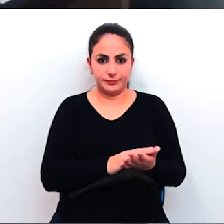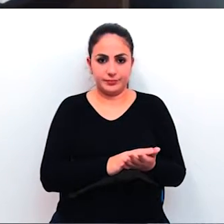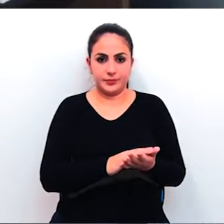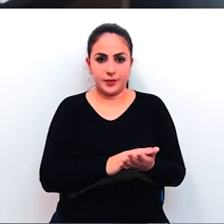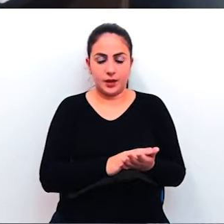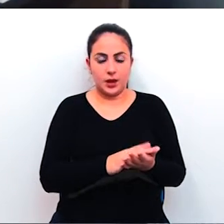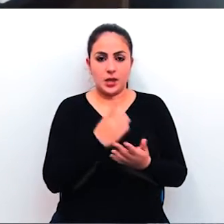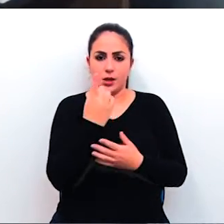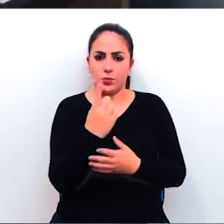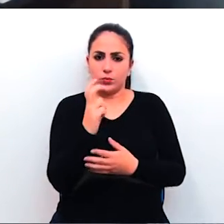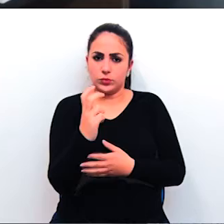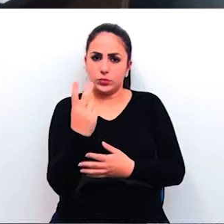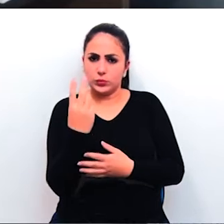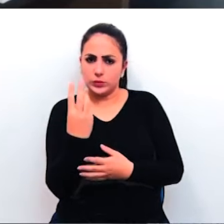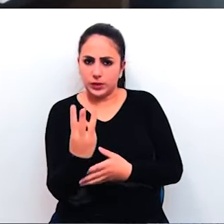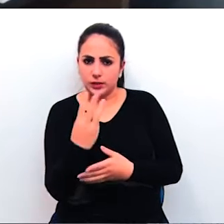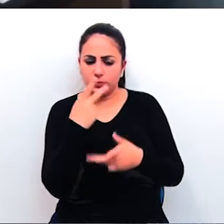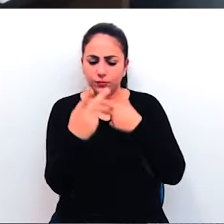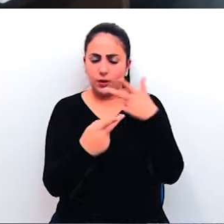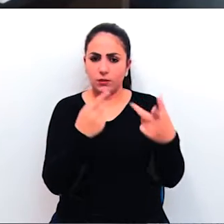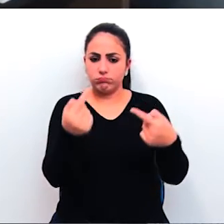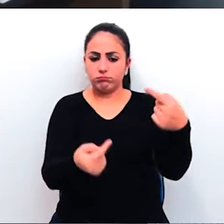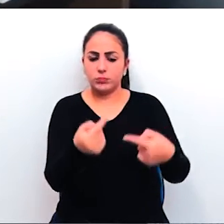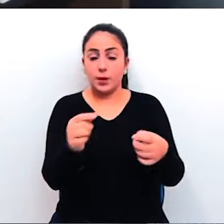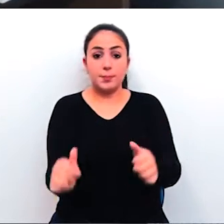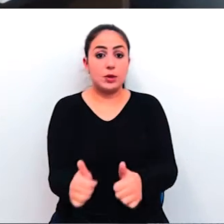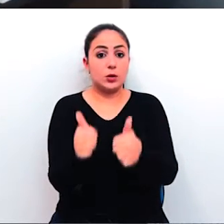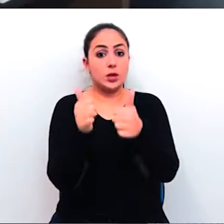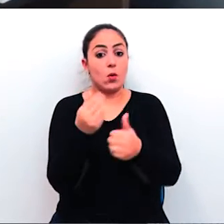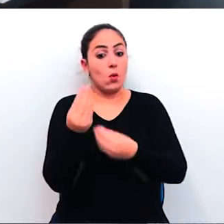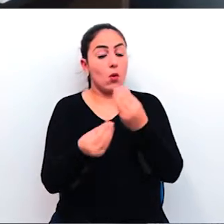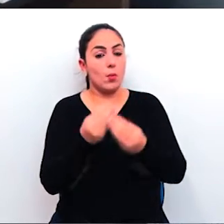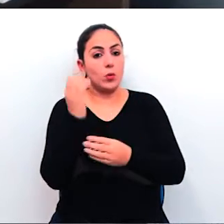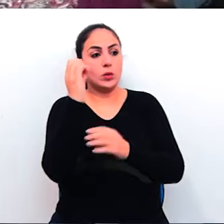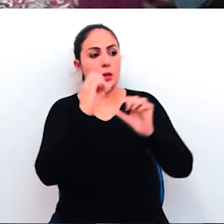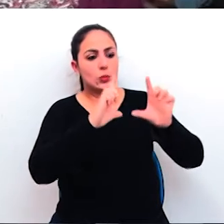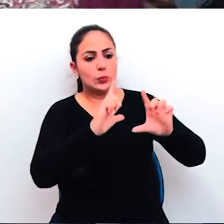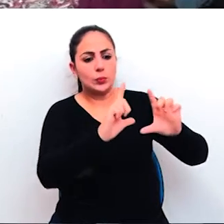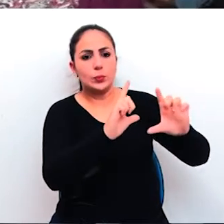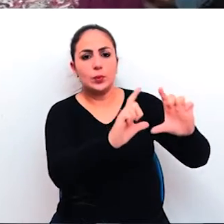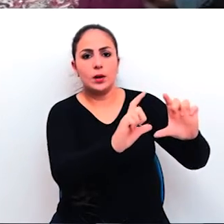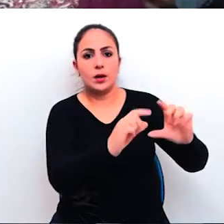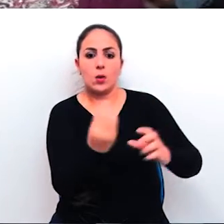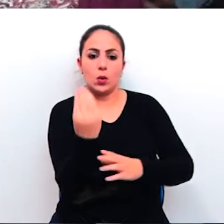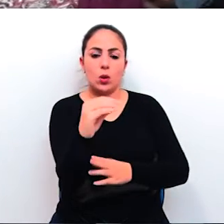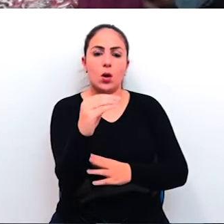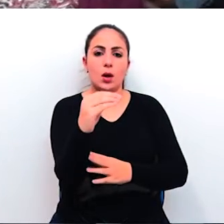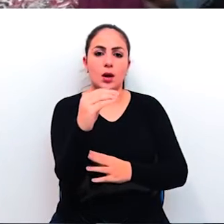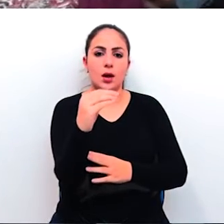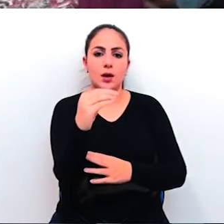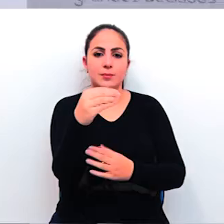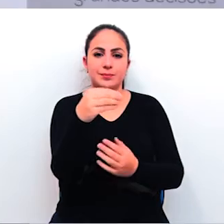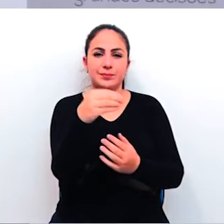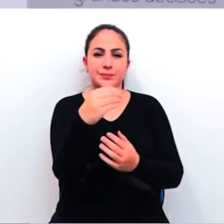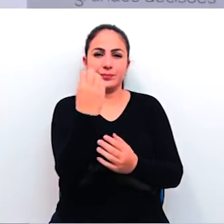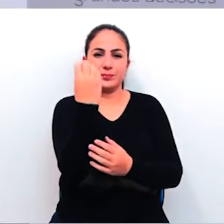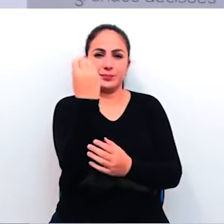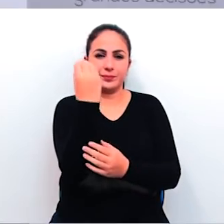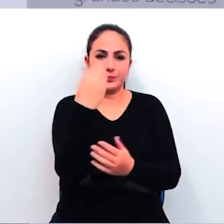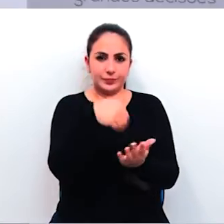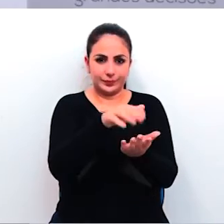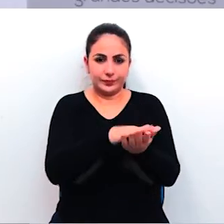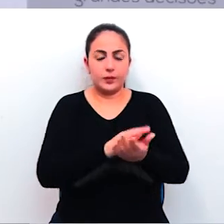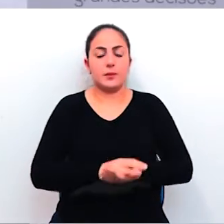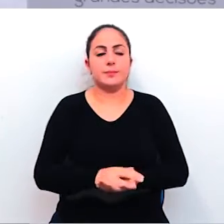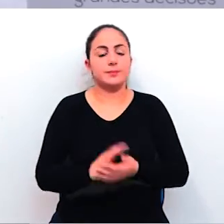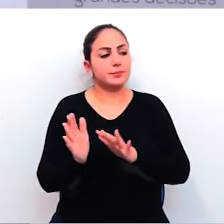usp neli conta que o debate prevê algumas melhorias como sinalização e instalação de lombadas temos a questão de